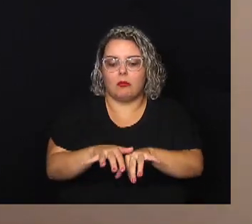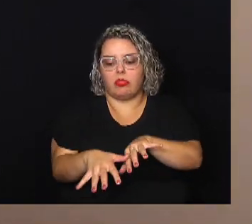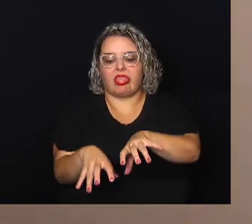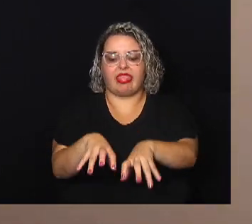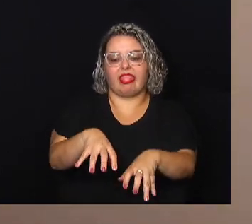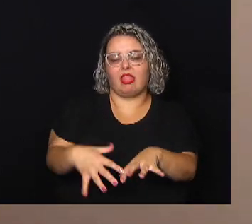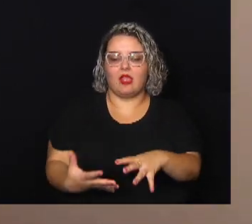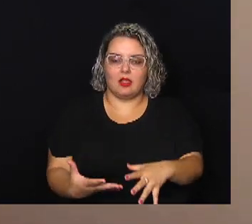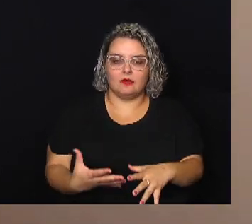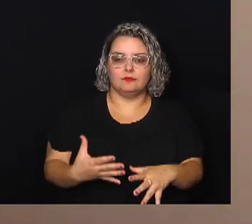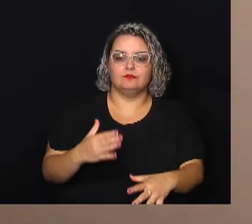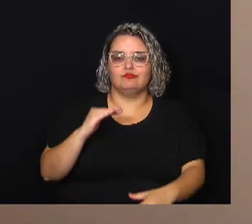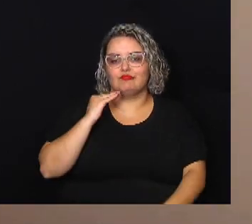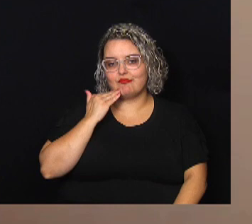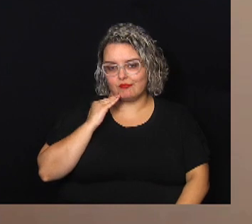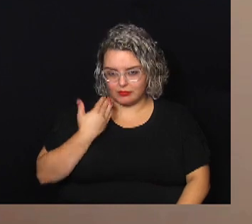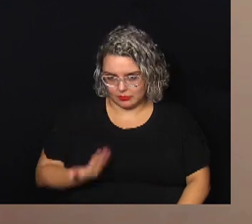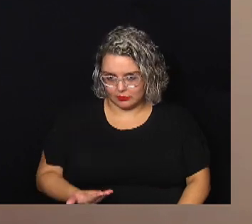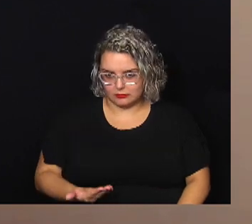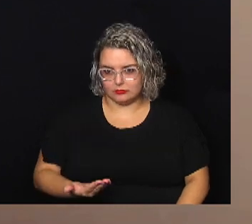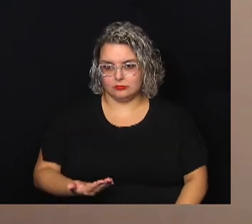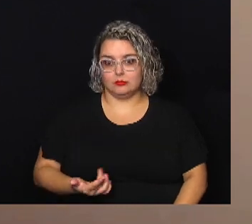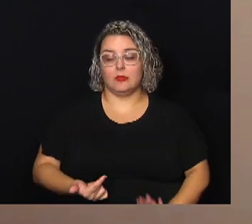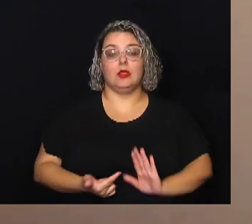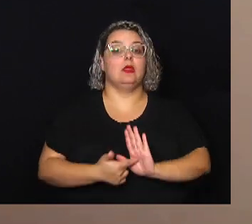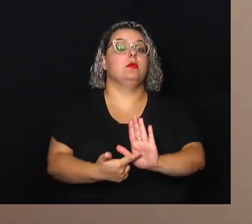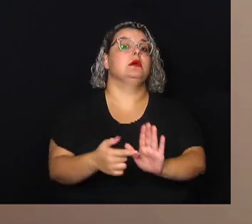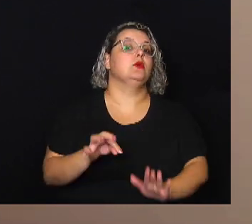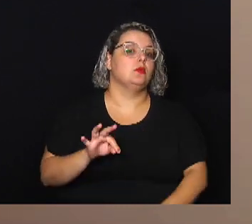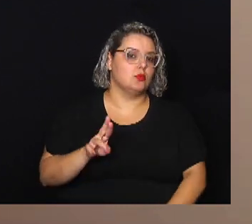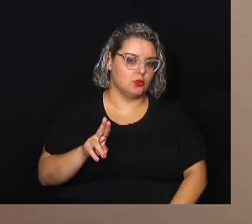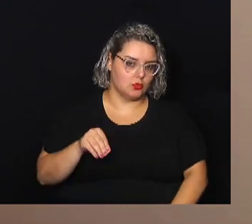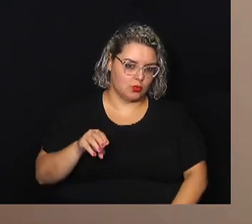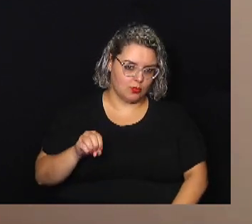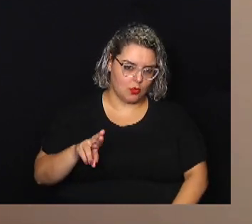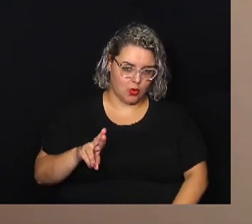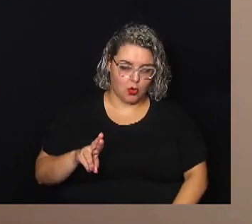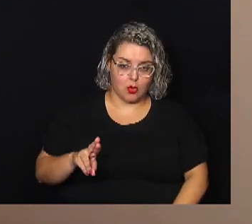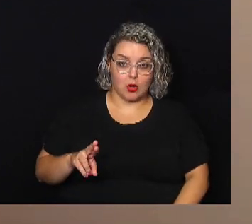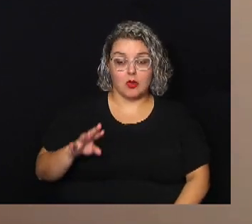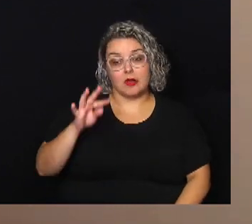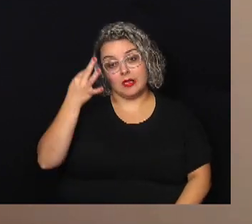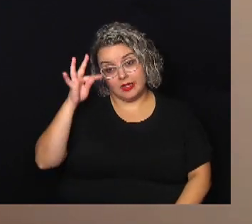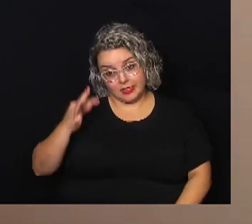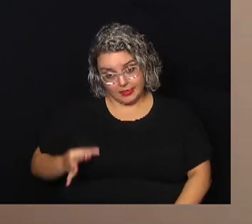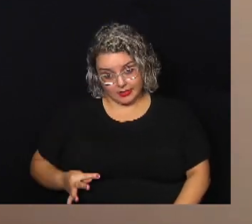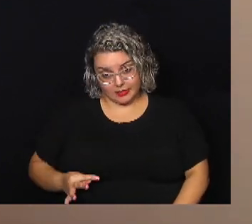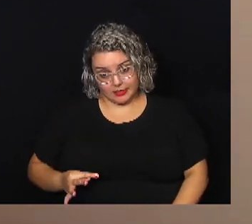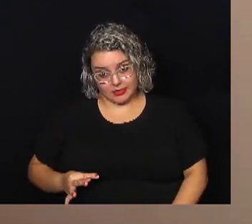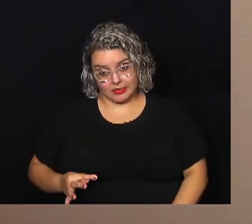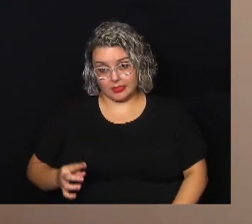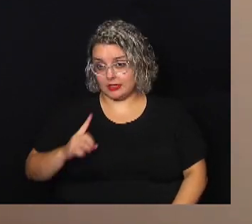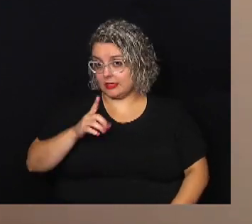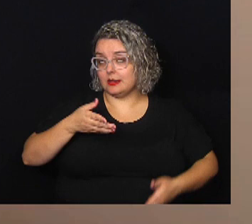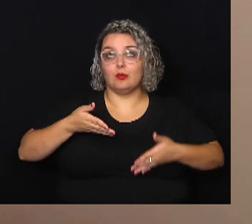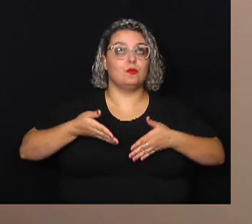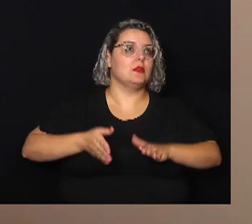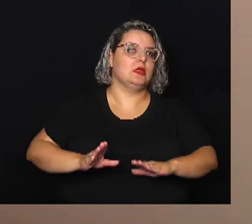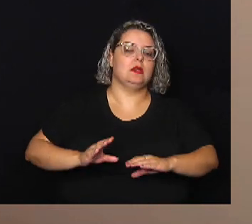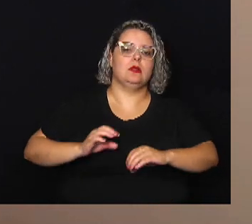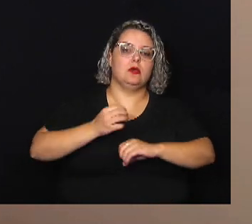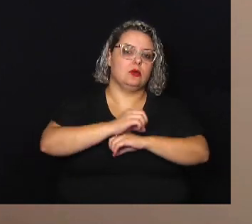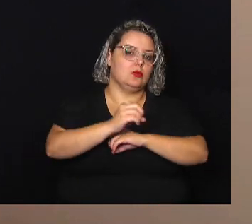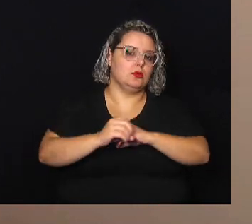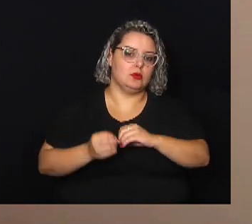outra função de sinalização e aparece com um tumor. Teoricamente, nós não nascemos com células